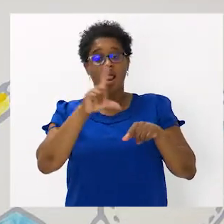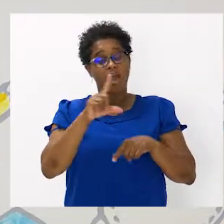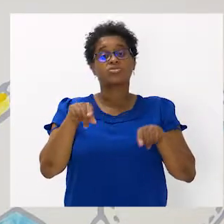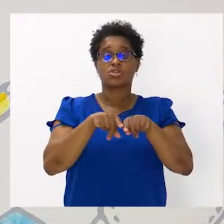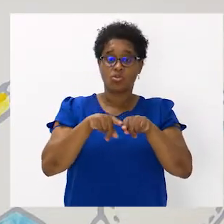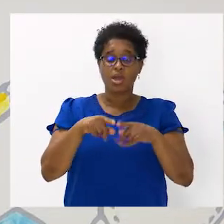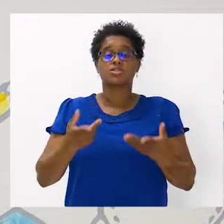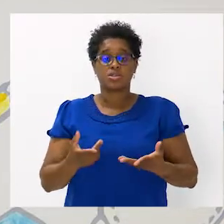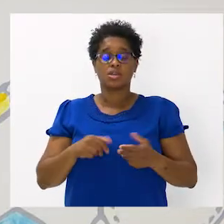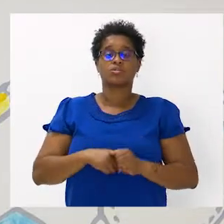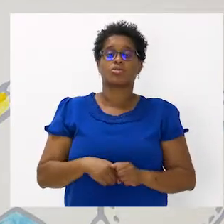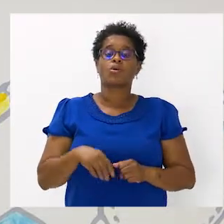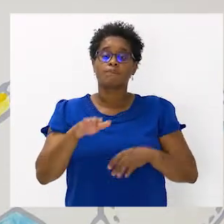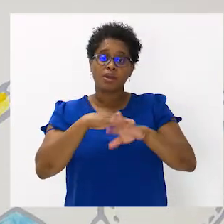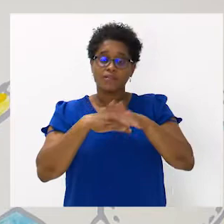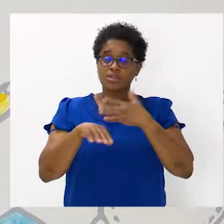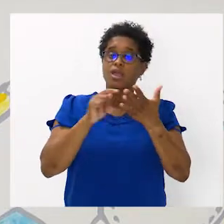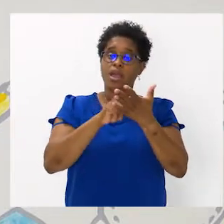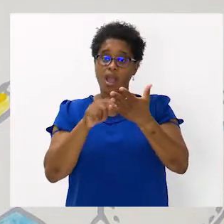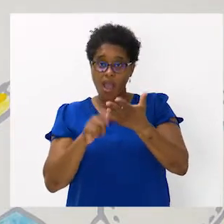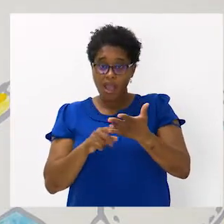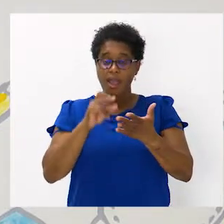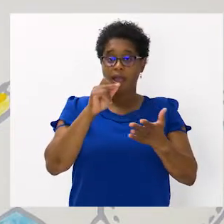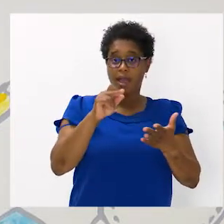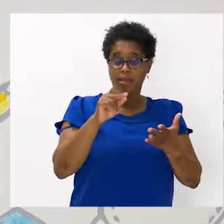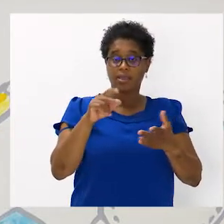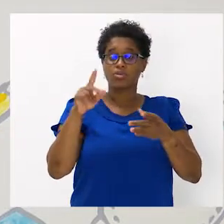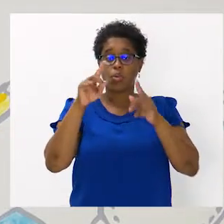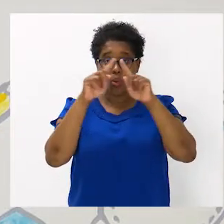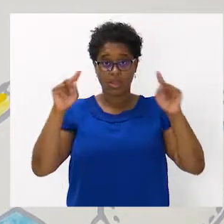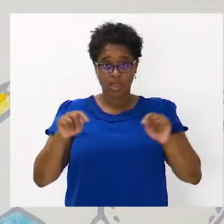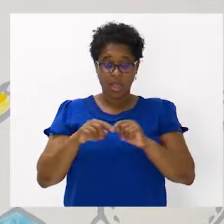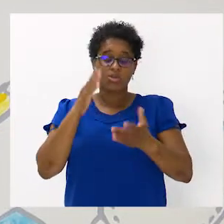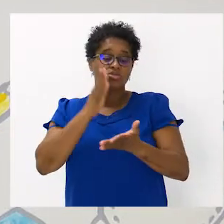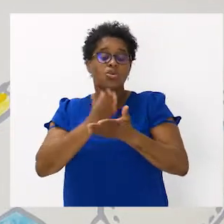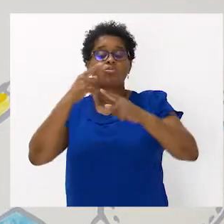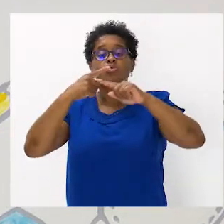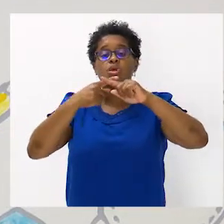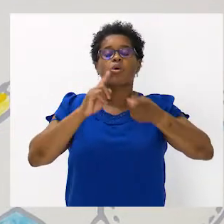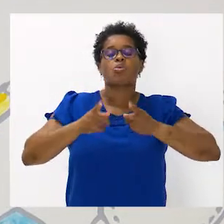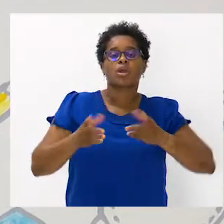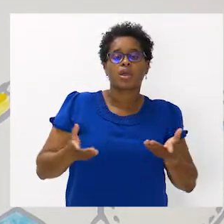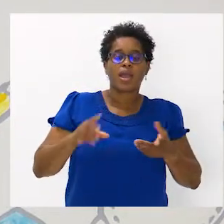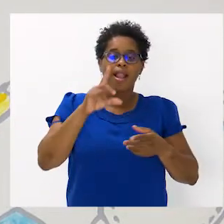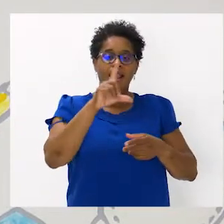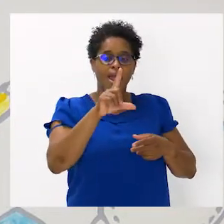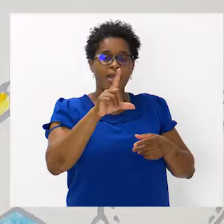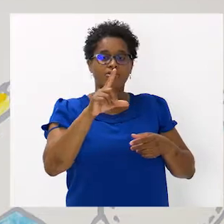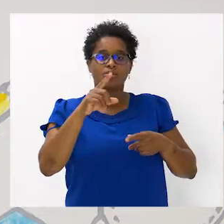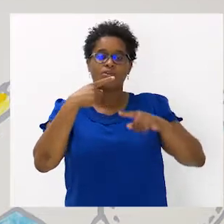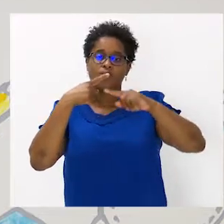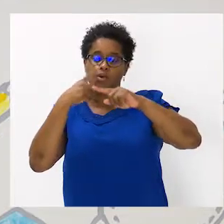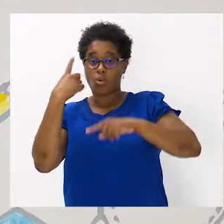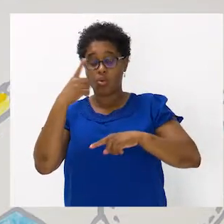para calcular a área do quadrado, basta multiplicarmos o quê? Lado, um